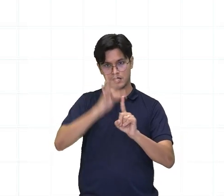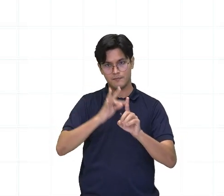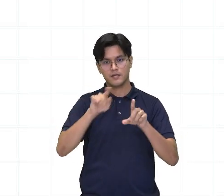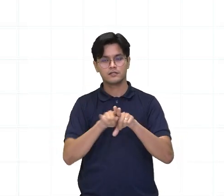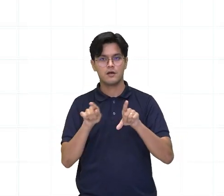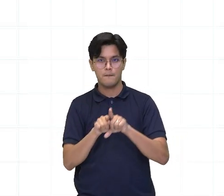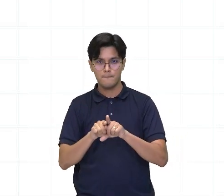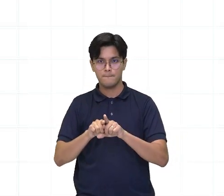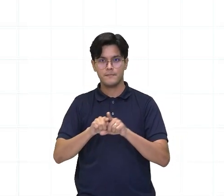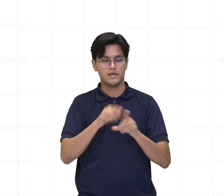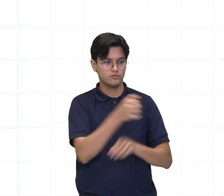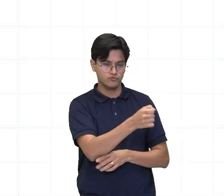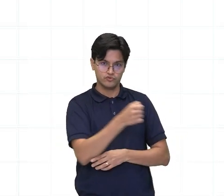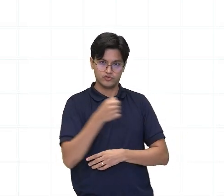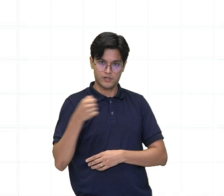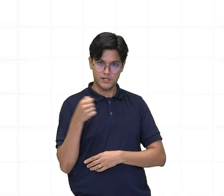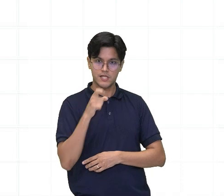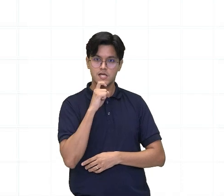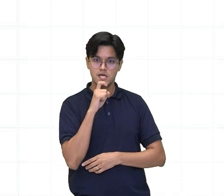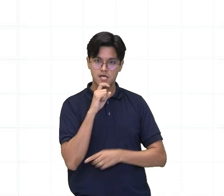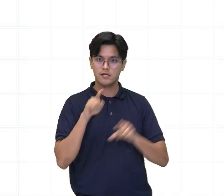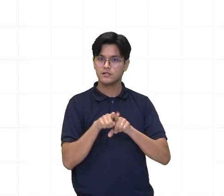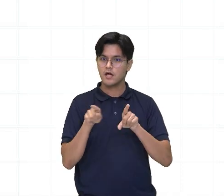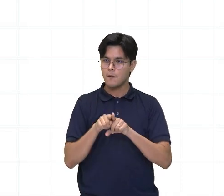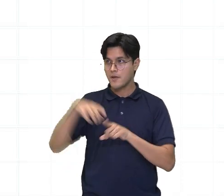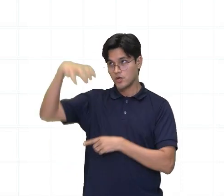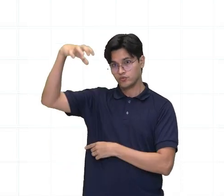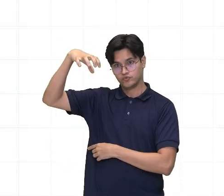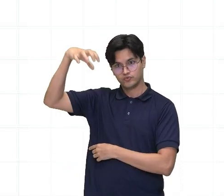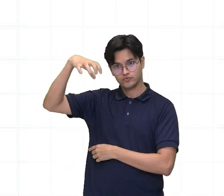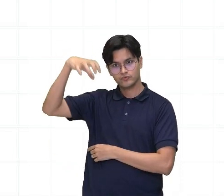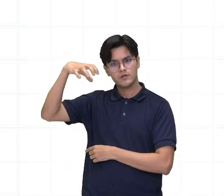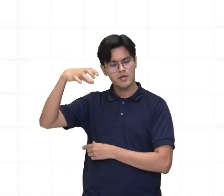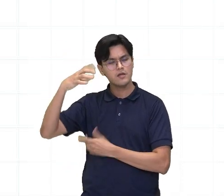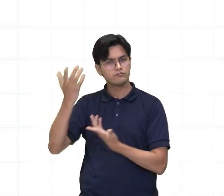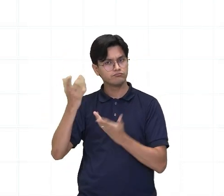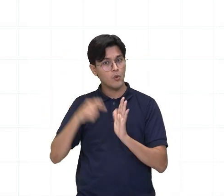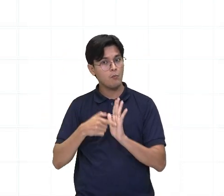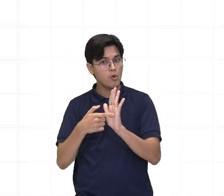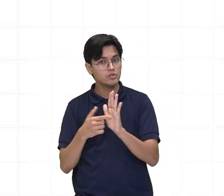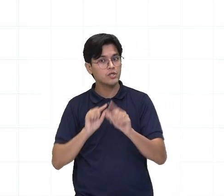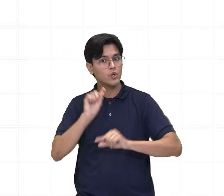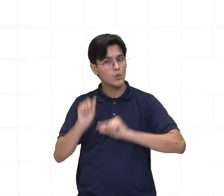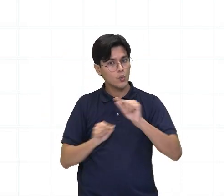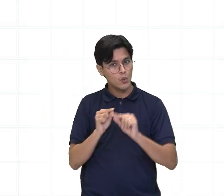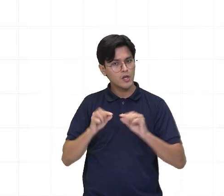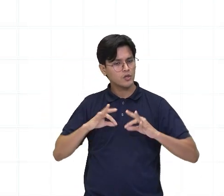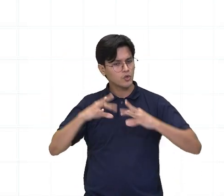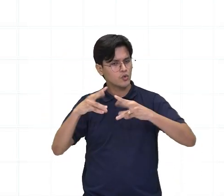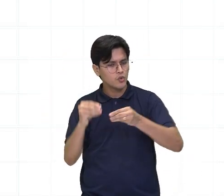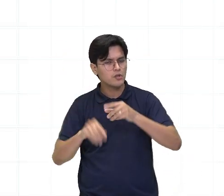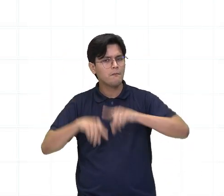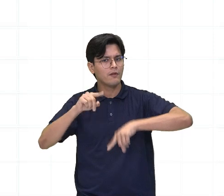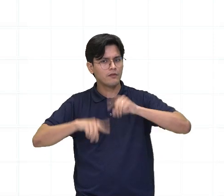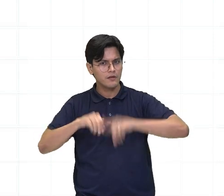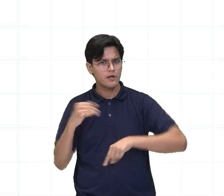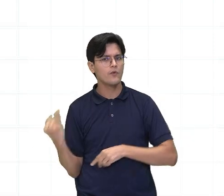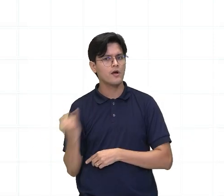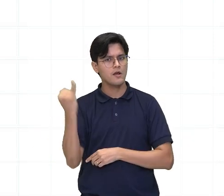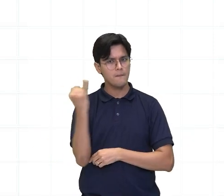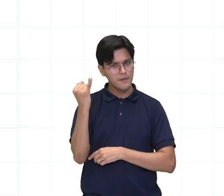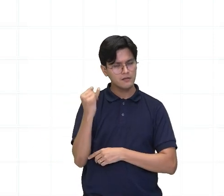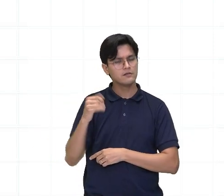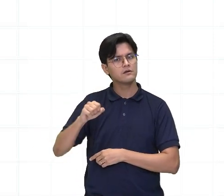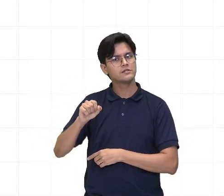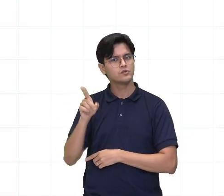geladeira, o chuveiro elétrico, mostrando que esses aparelhos são essenciais no nosso dia a